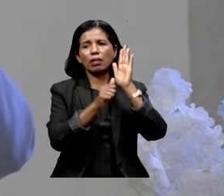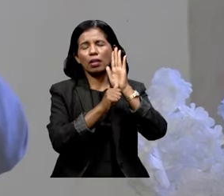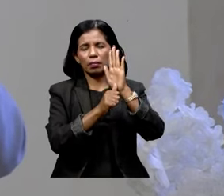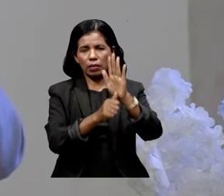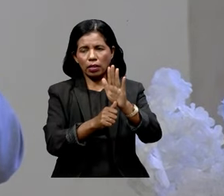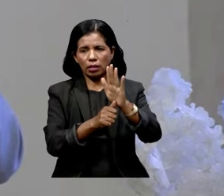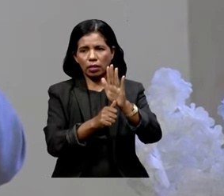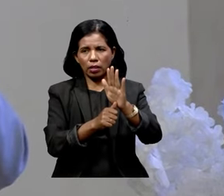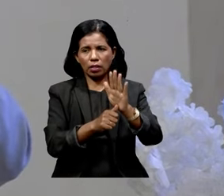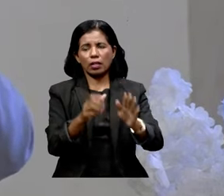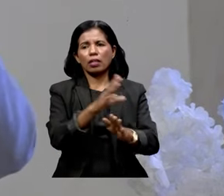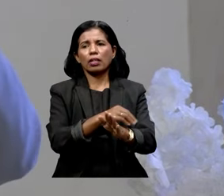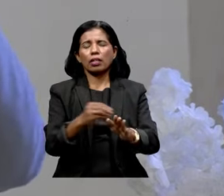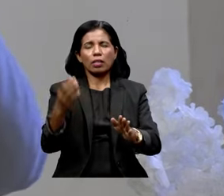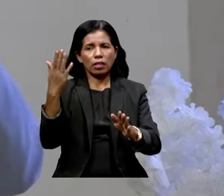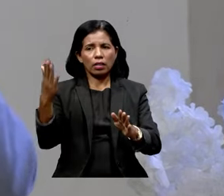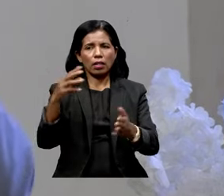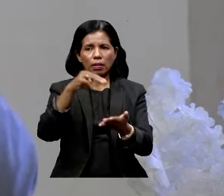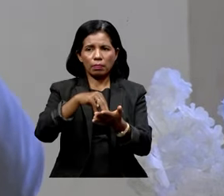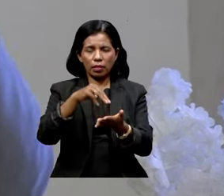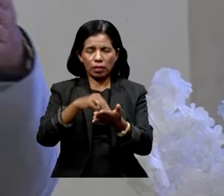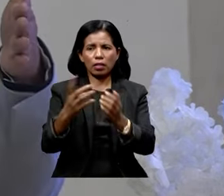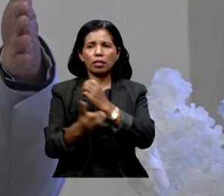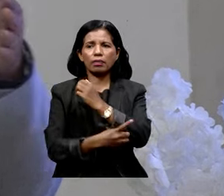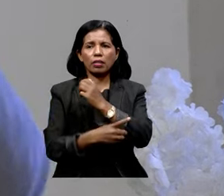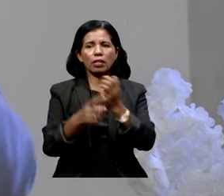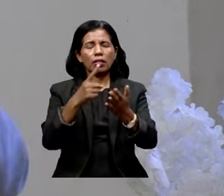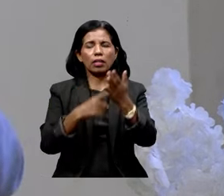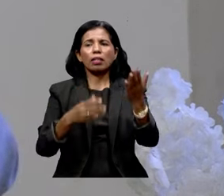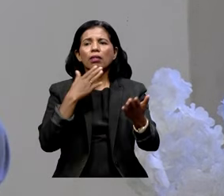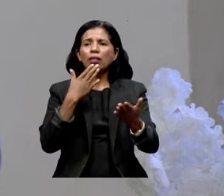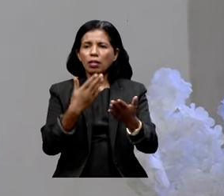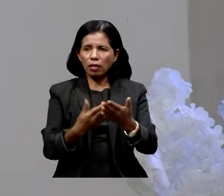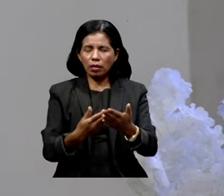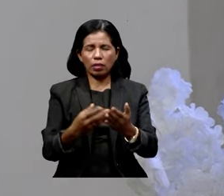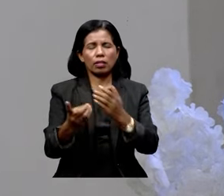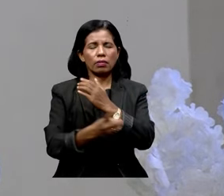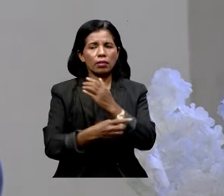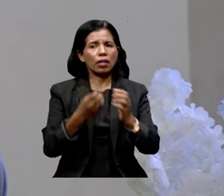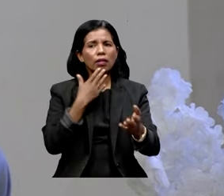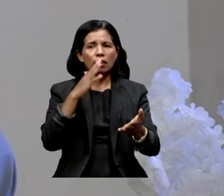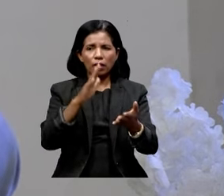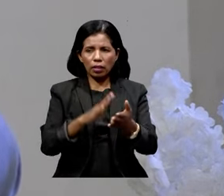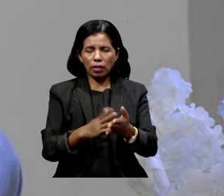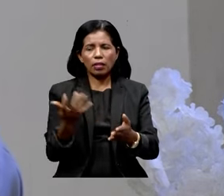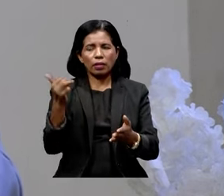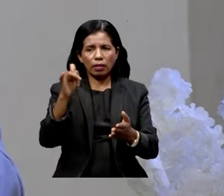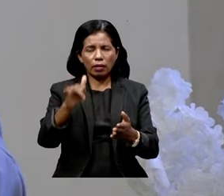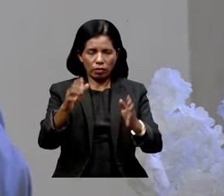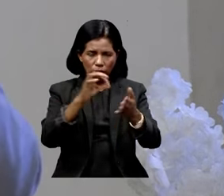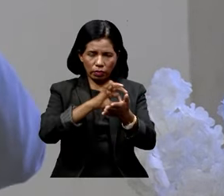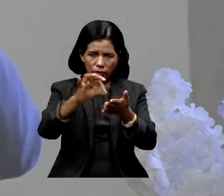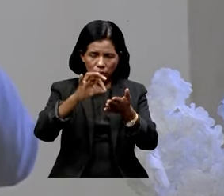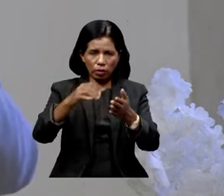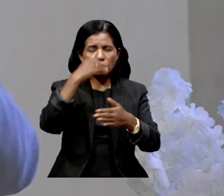ne durante ne ina materia ka disiplina sa ina mag dia disiplina sa ina mag lalong dia atun ne formasaun may